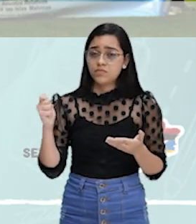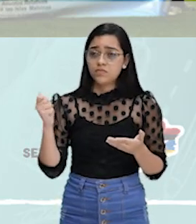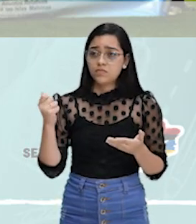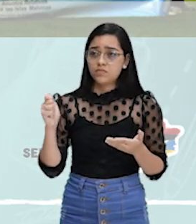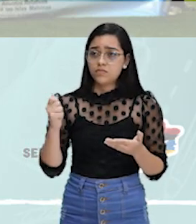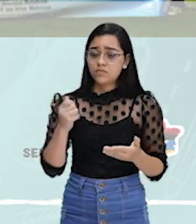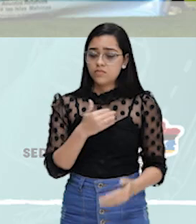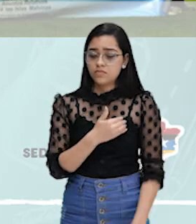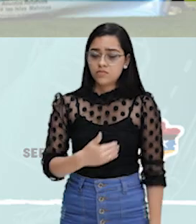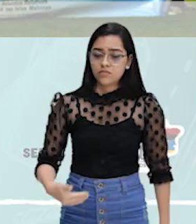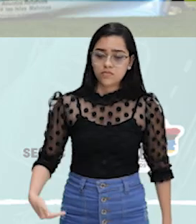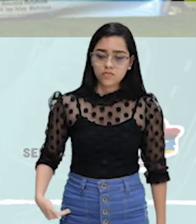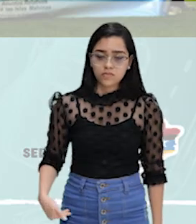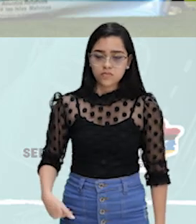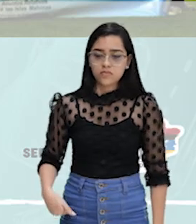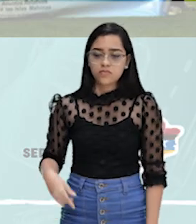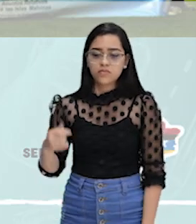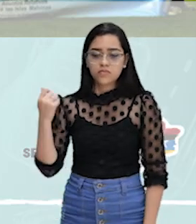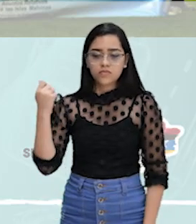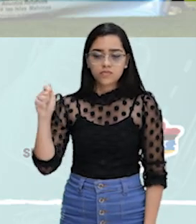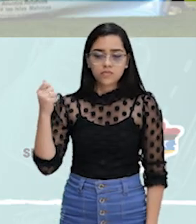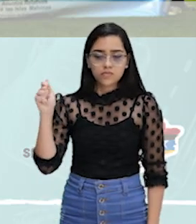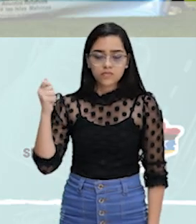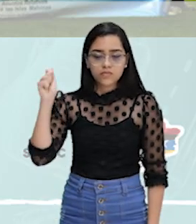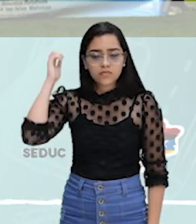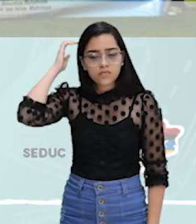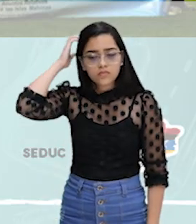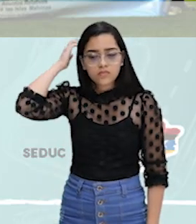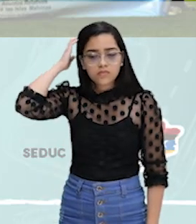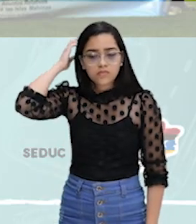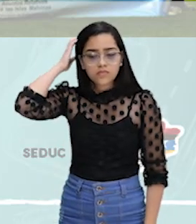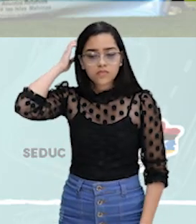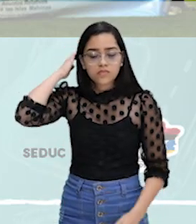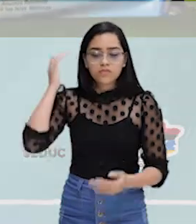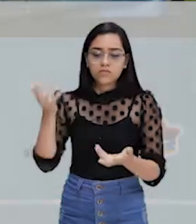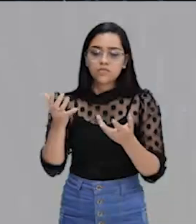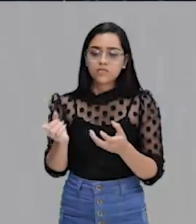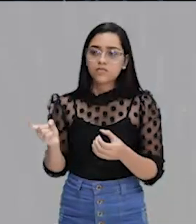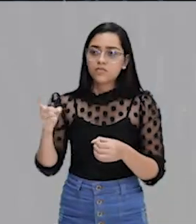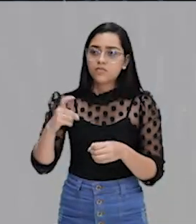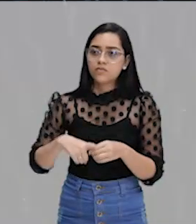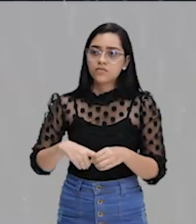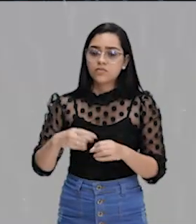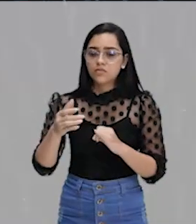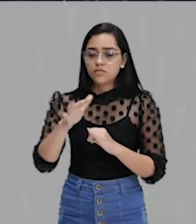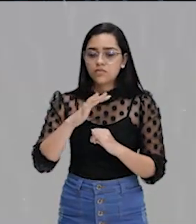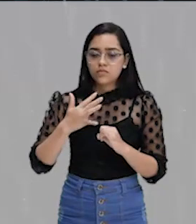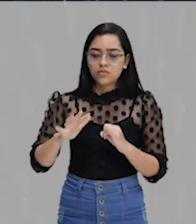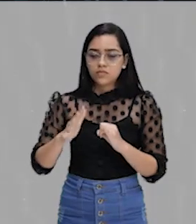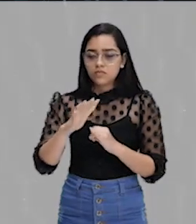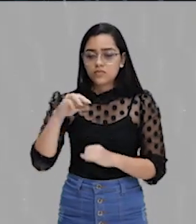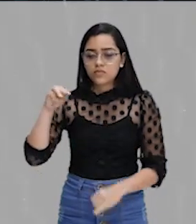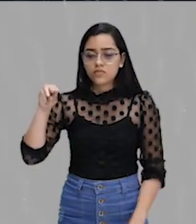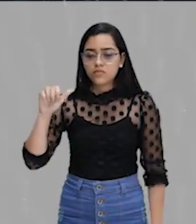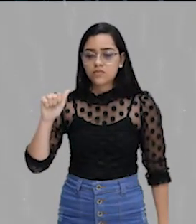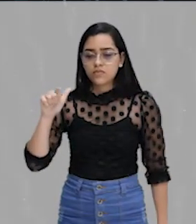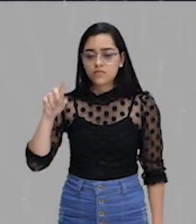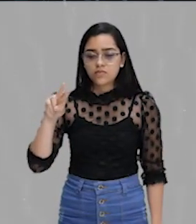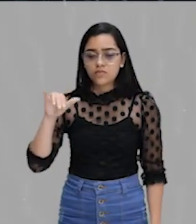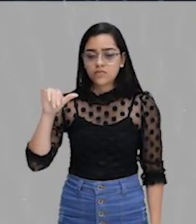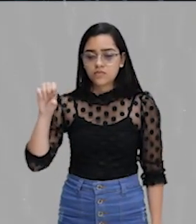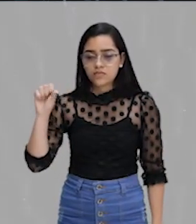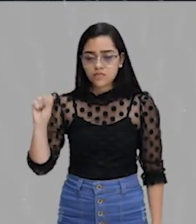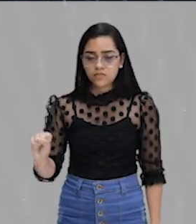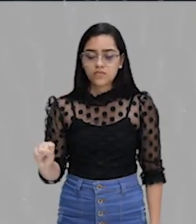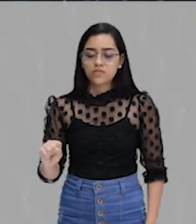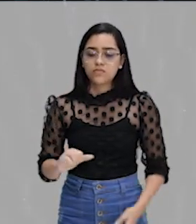o Estado argentino, na verdade, quer a devolução dessa ilha, da Ilha das